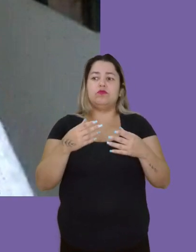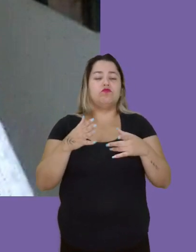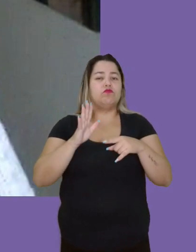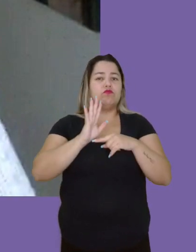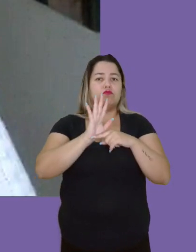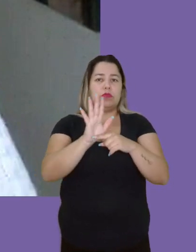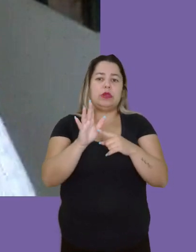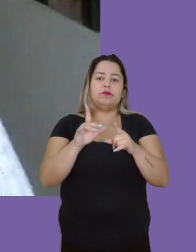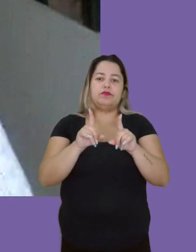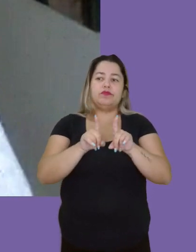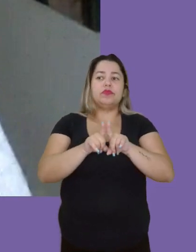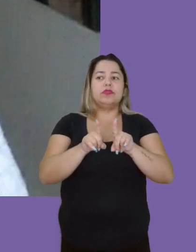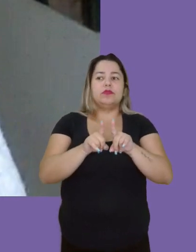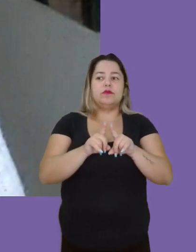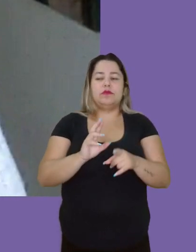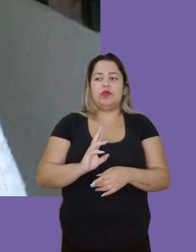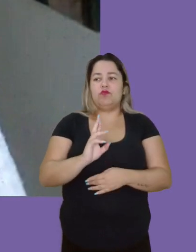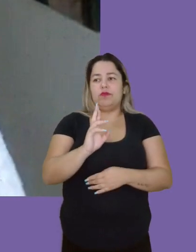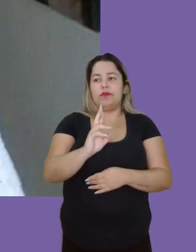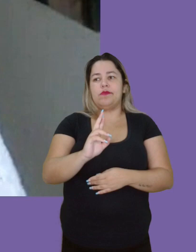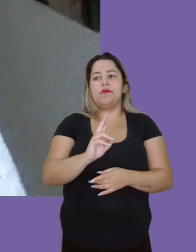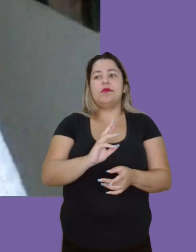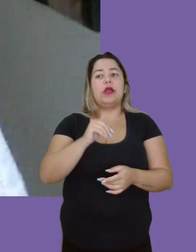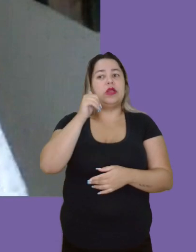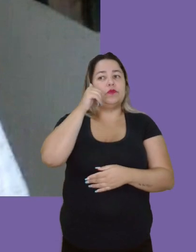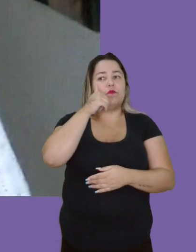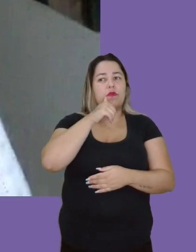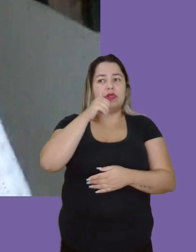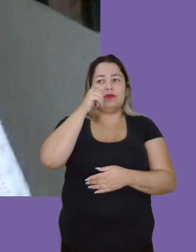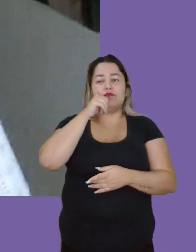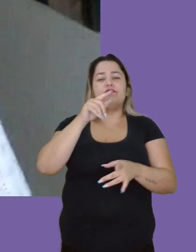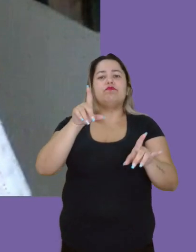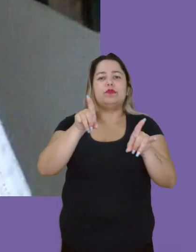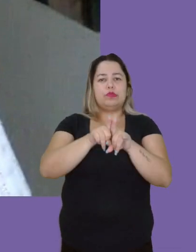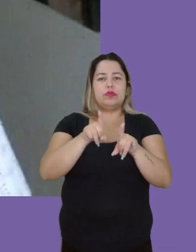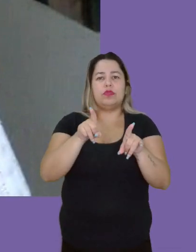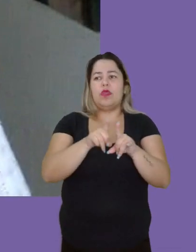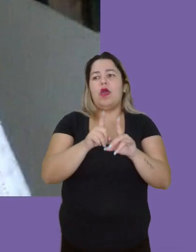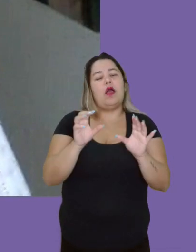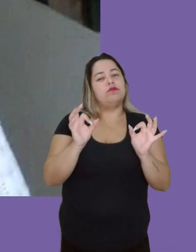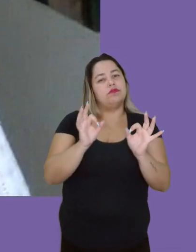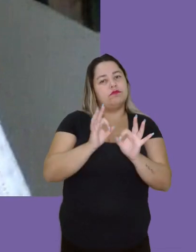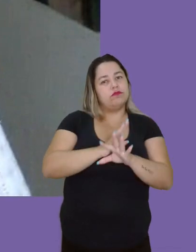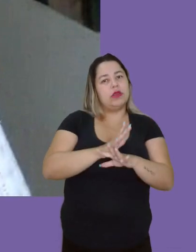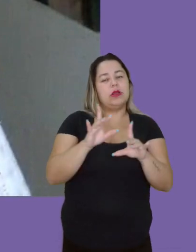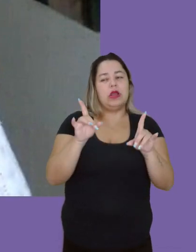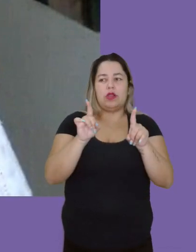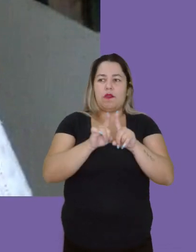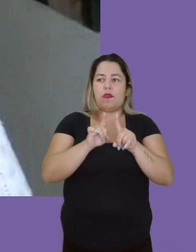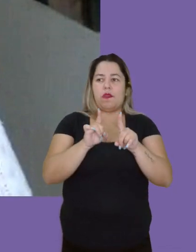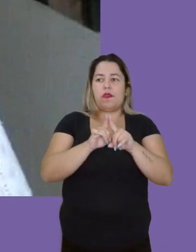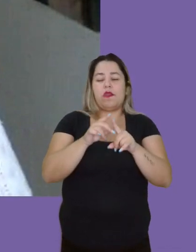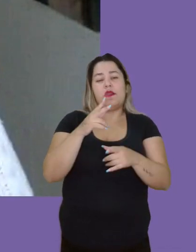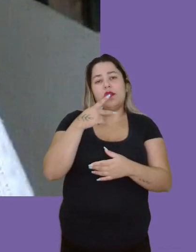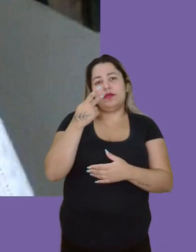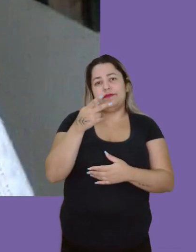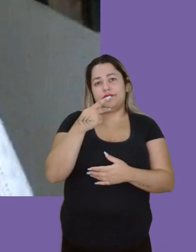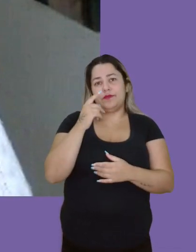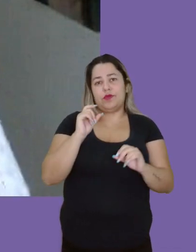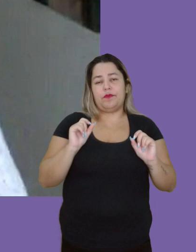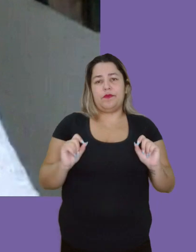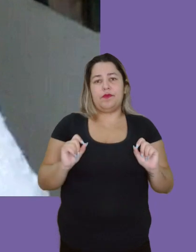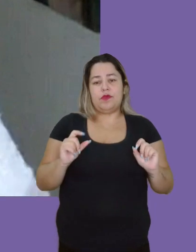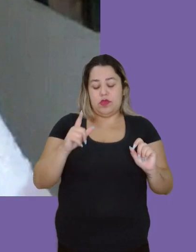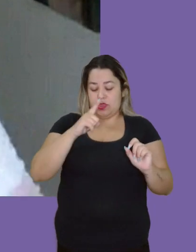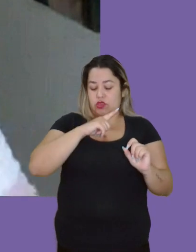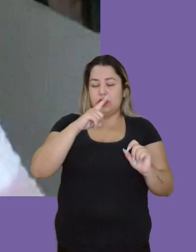a representar. Então, nós, como defendemos a das mulheres, obviamente acabamos, digamos assim, tendo